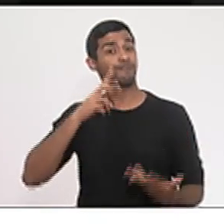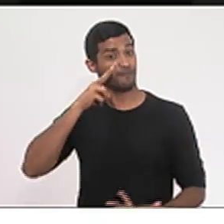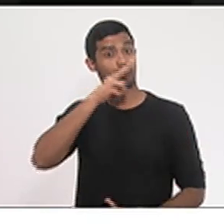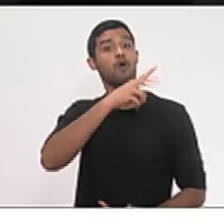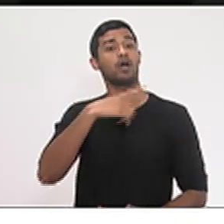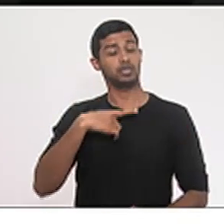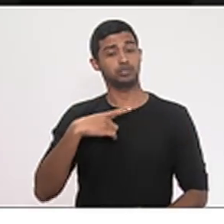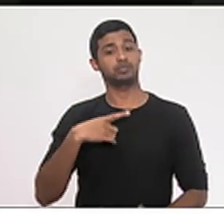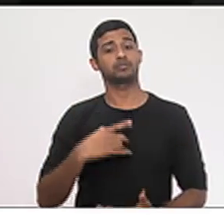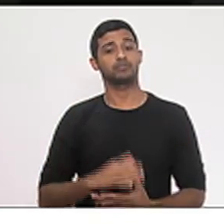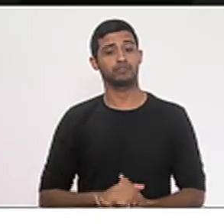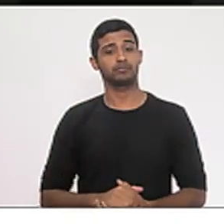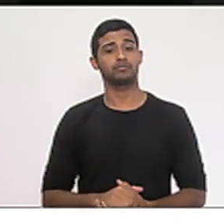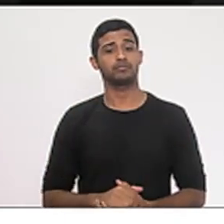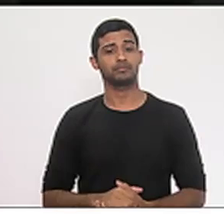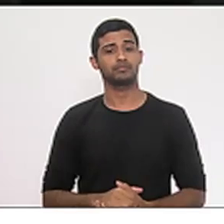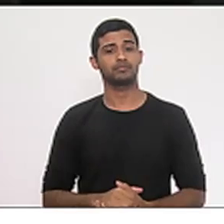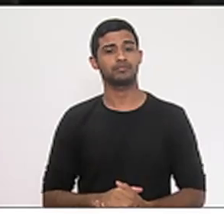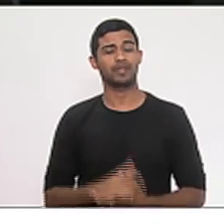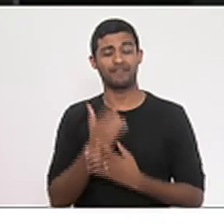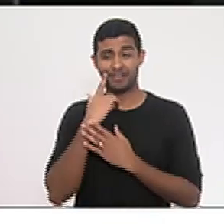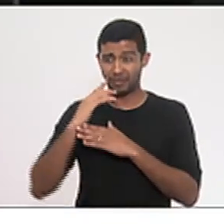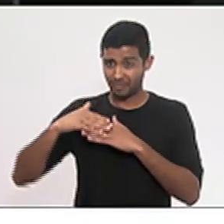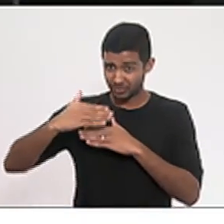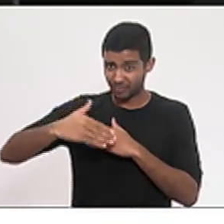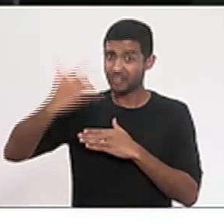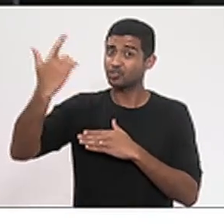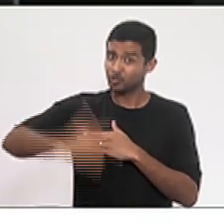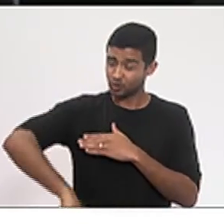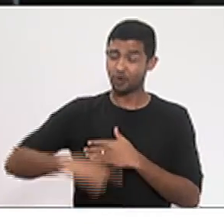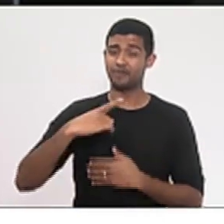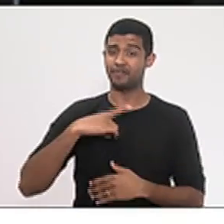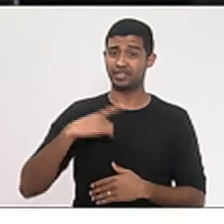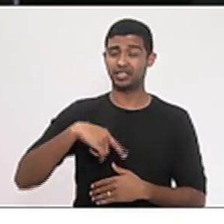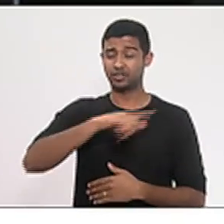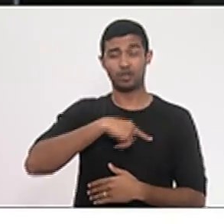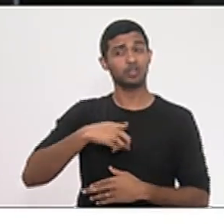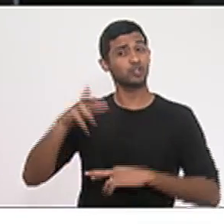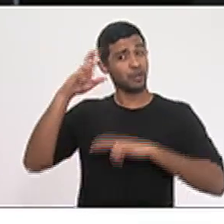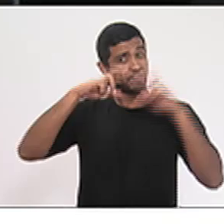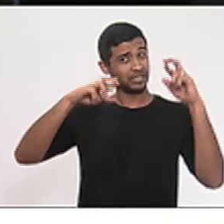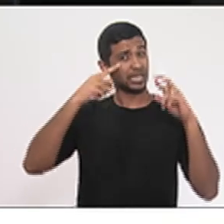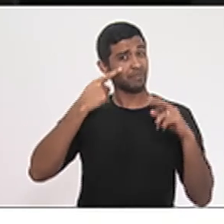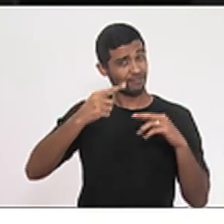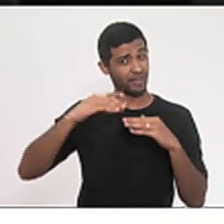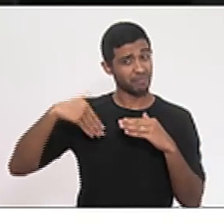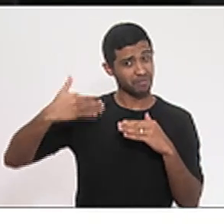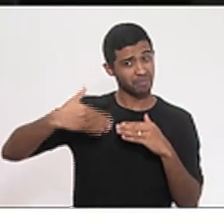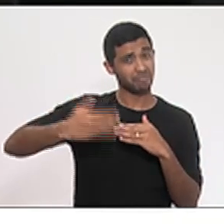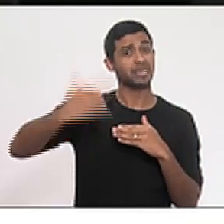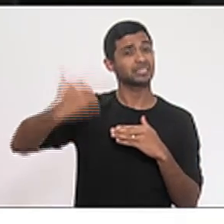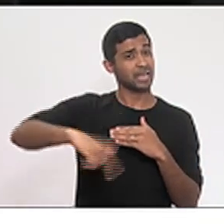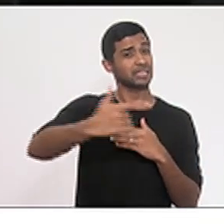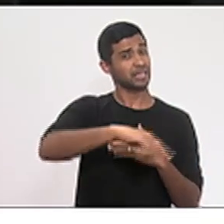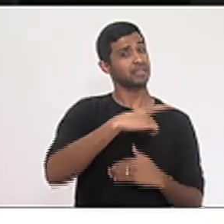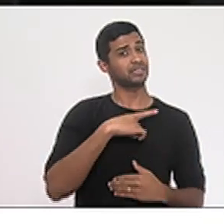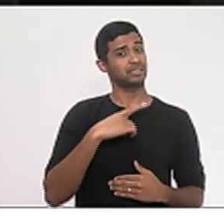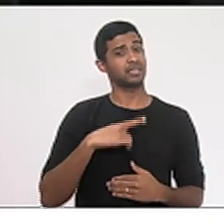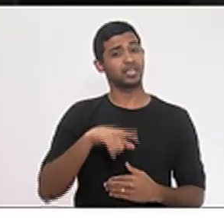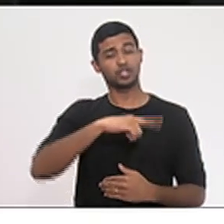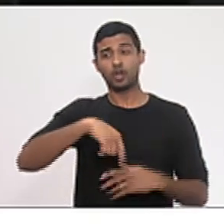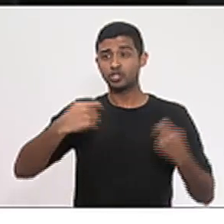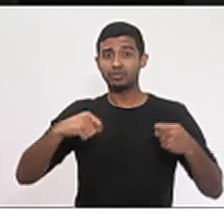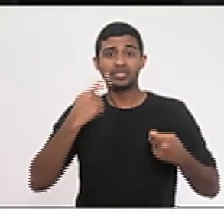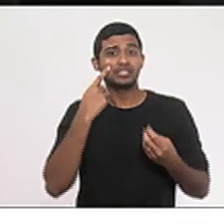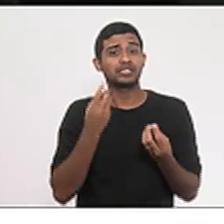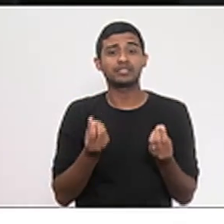grave, que vai se repetir. A gente está vendo que as crises hídricas são cíclicas e se repetem, e a gente precisa